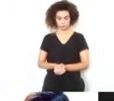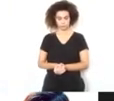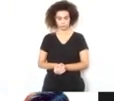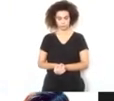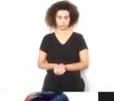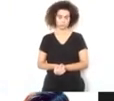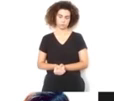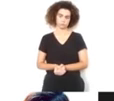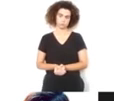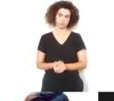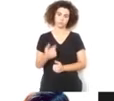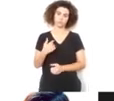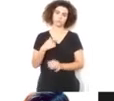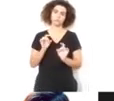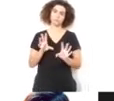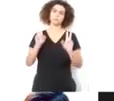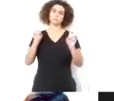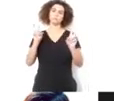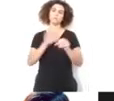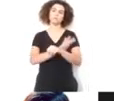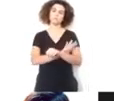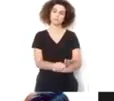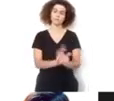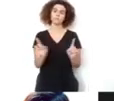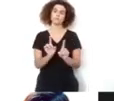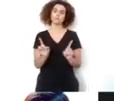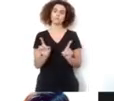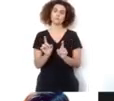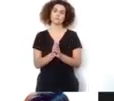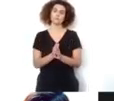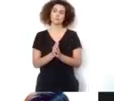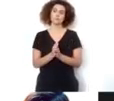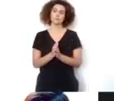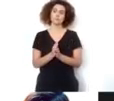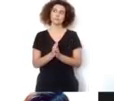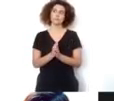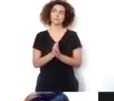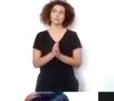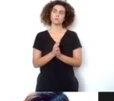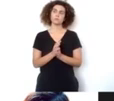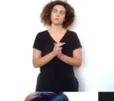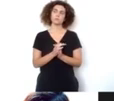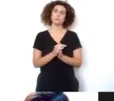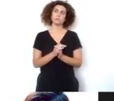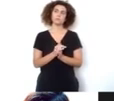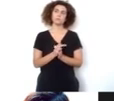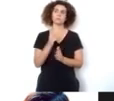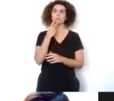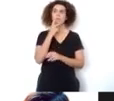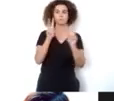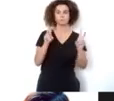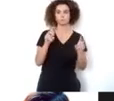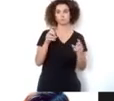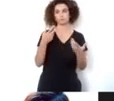falando sobre racismo, os influenciadores, pessoas negras estão vivendo, estão nesses influenciadores de, sei lá, de moda, de todas as outras questões, né,